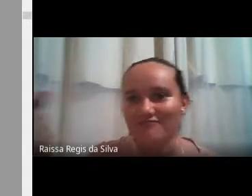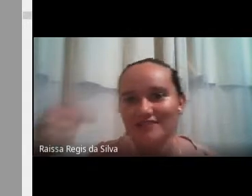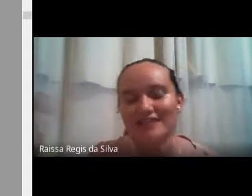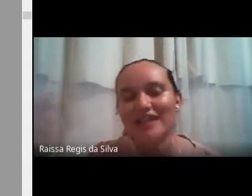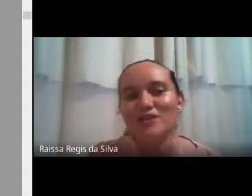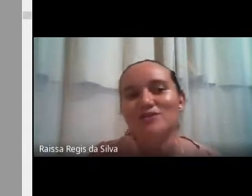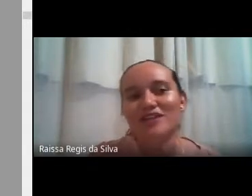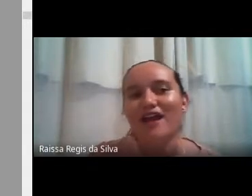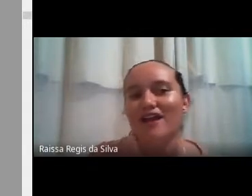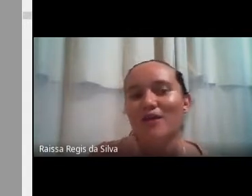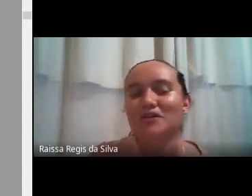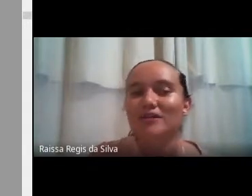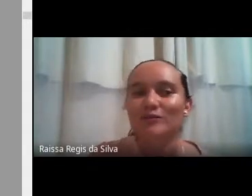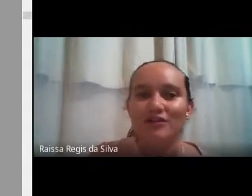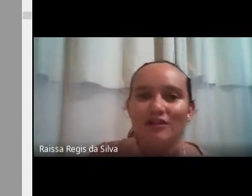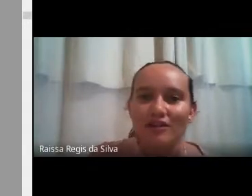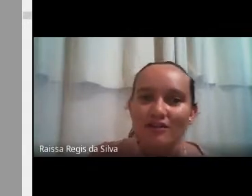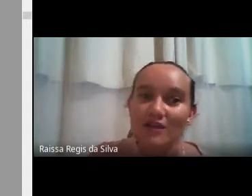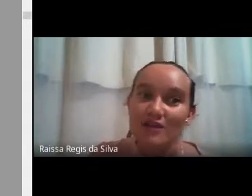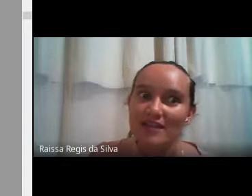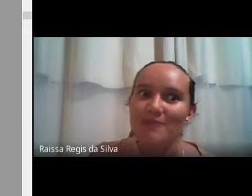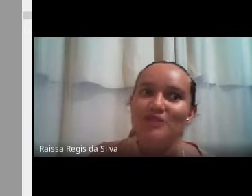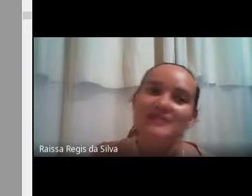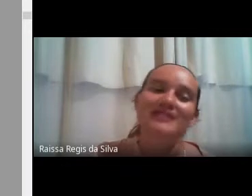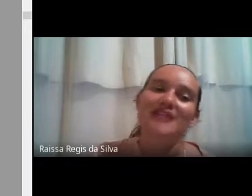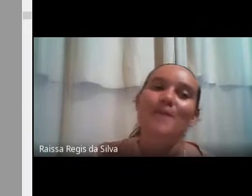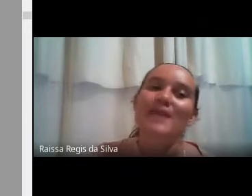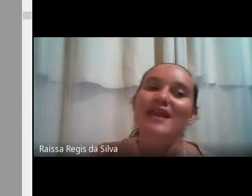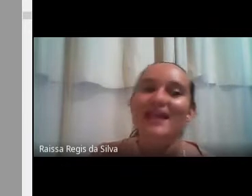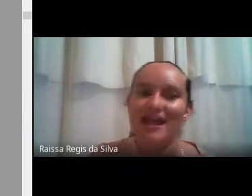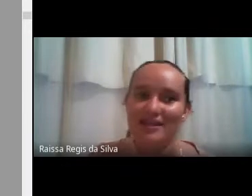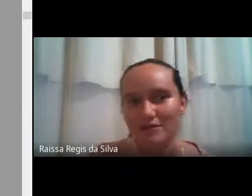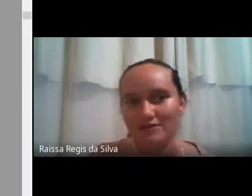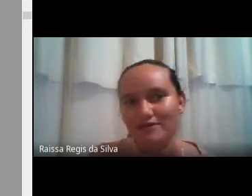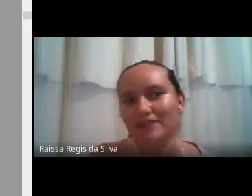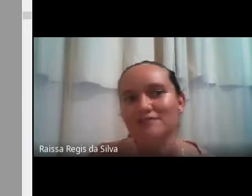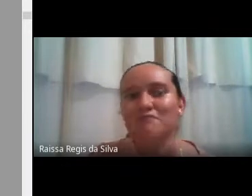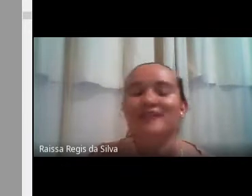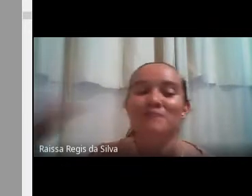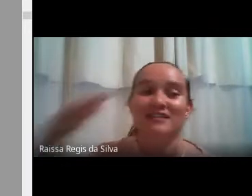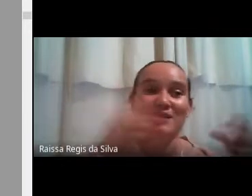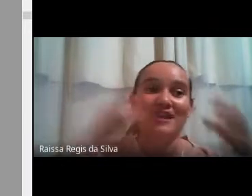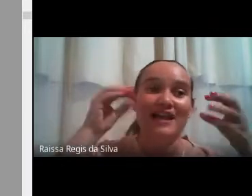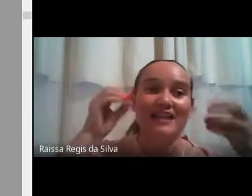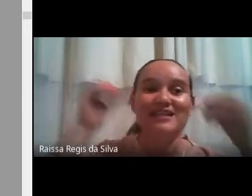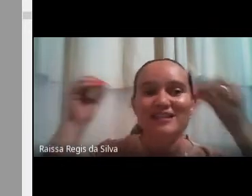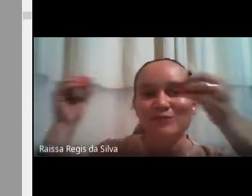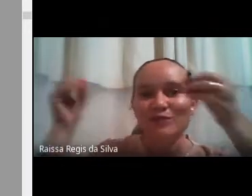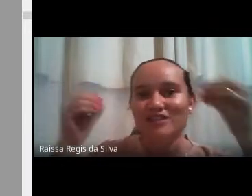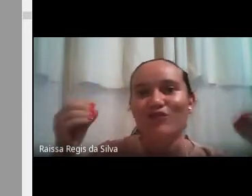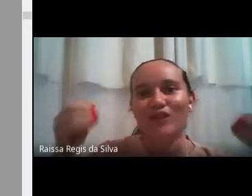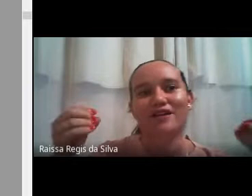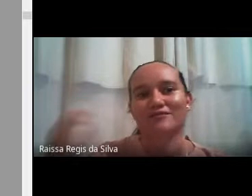vai desenhando ali o sinal, então não necessariamente precisa saber a Libras, né? Mas precisa saber o que cada